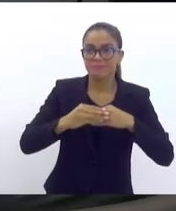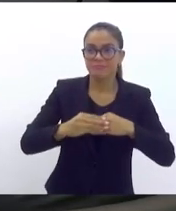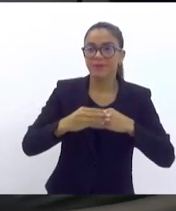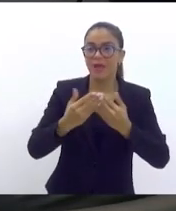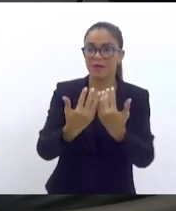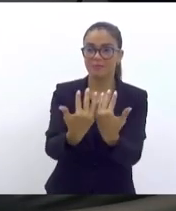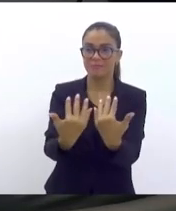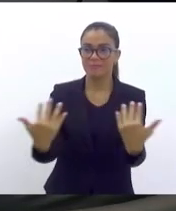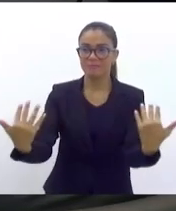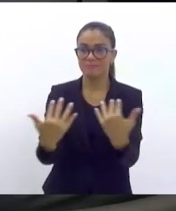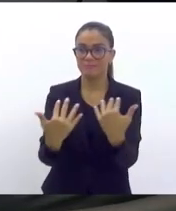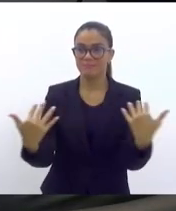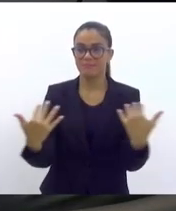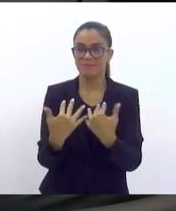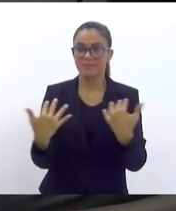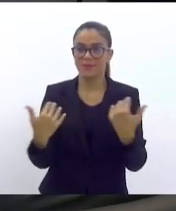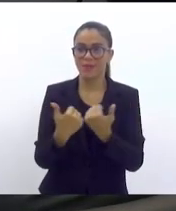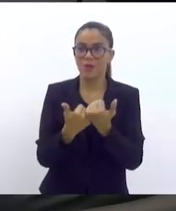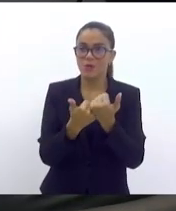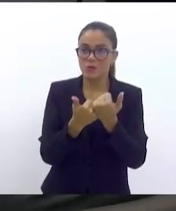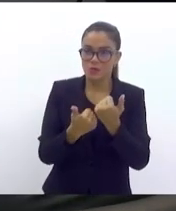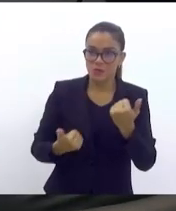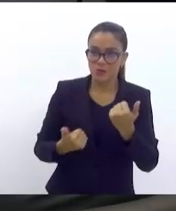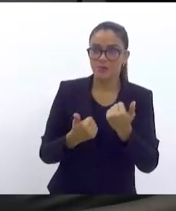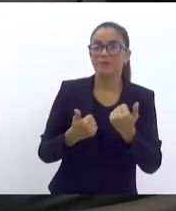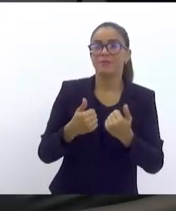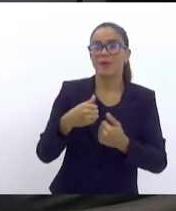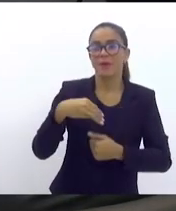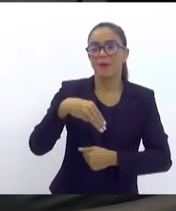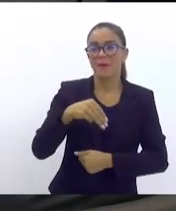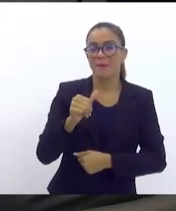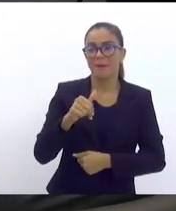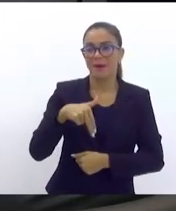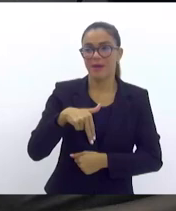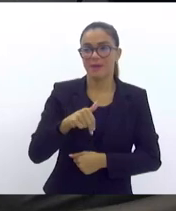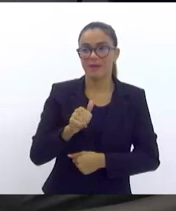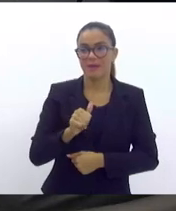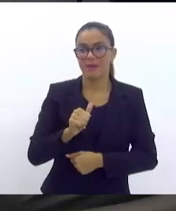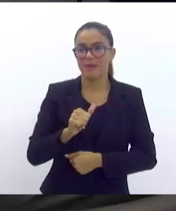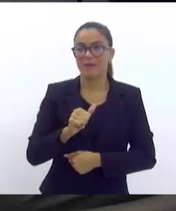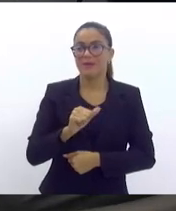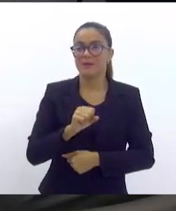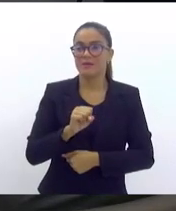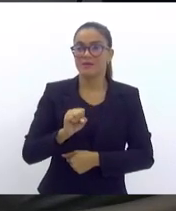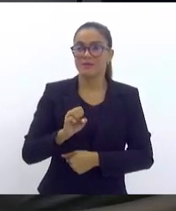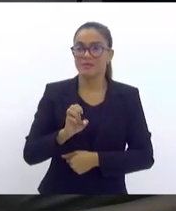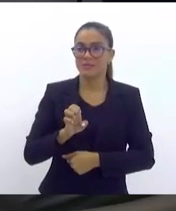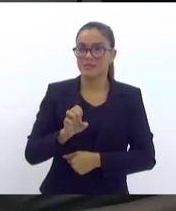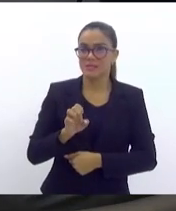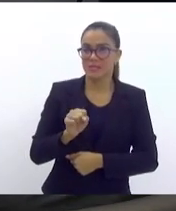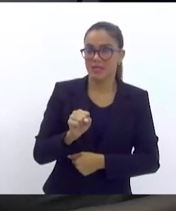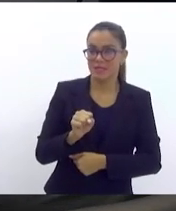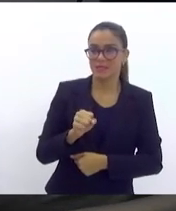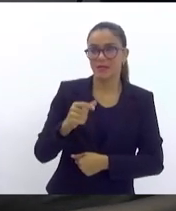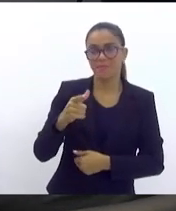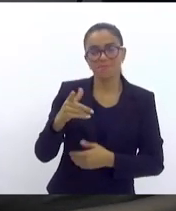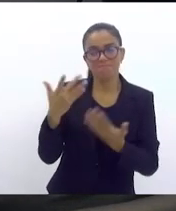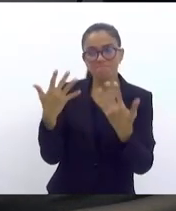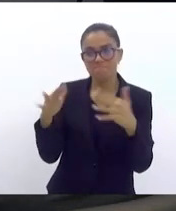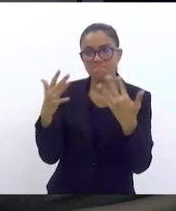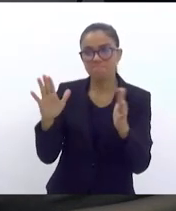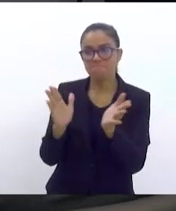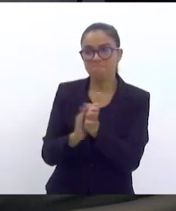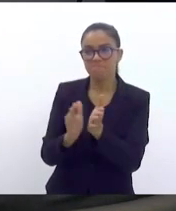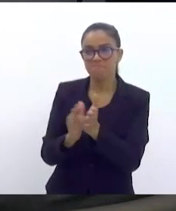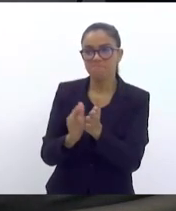plateia o meu superintendente Douglas Manassés Foi motivo aí da exposição do deputado Fred Pacheco Parabéns meu irmão pelo trabalho parabéns